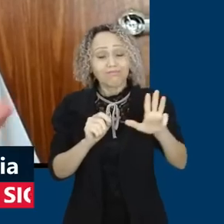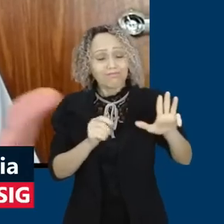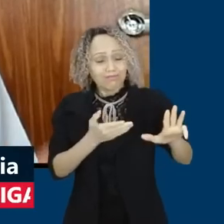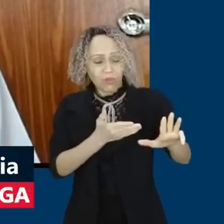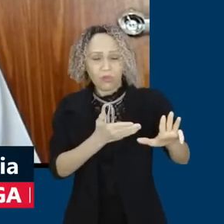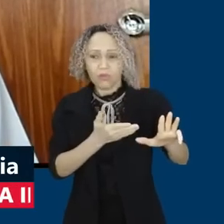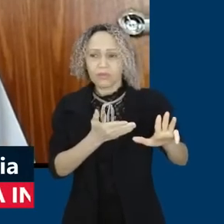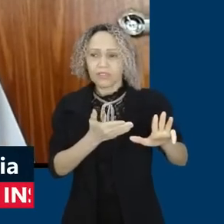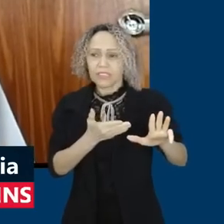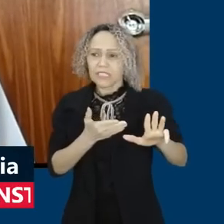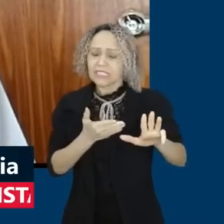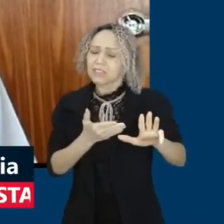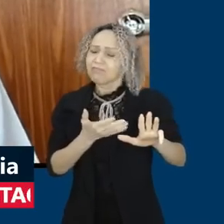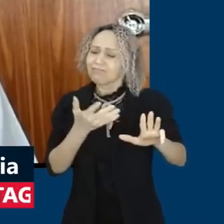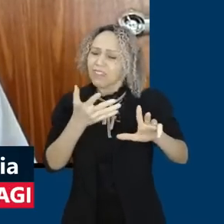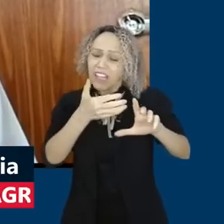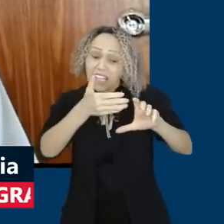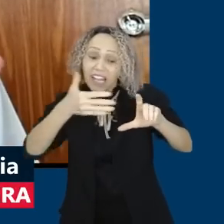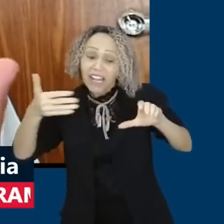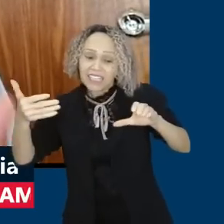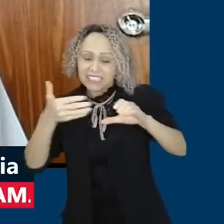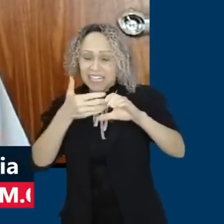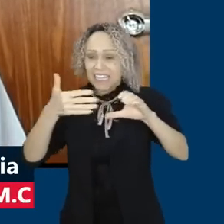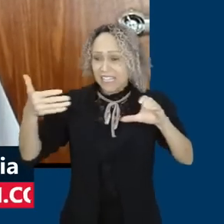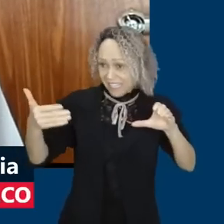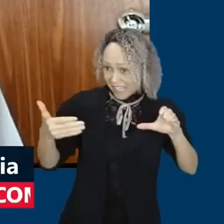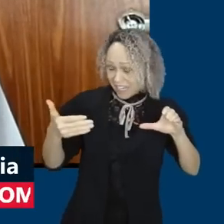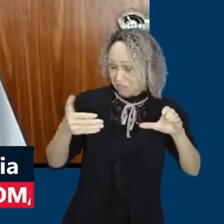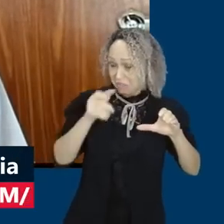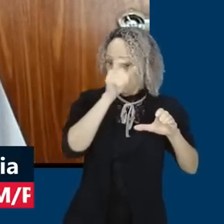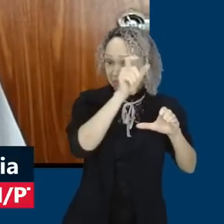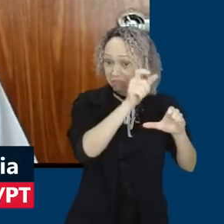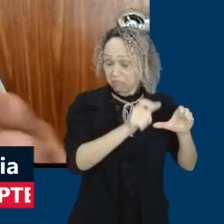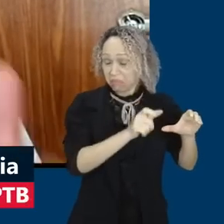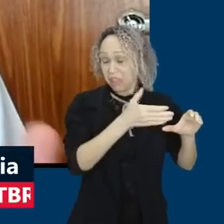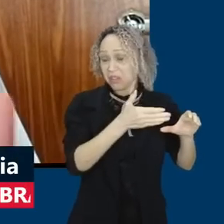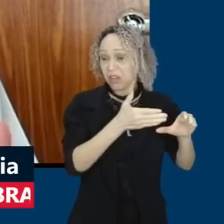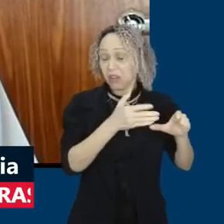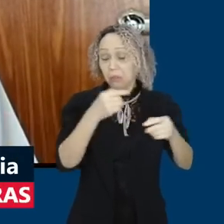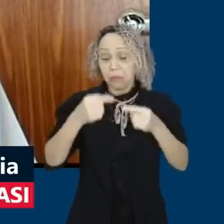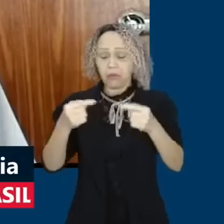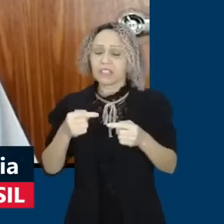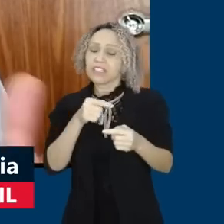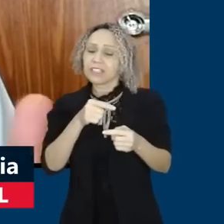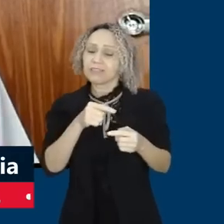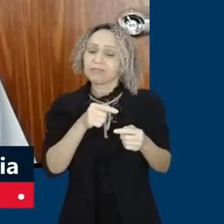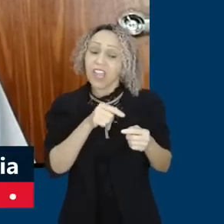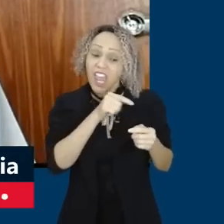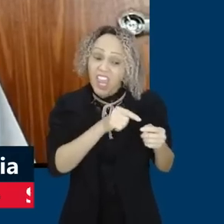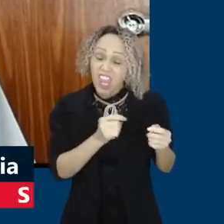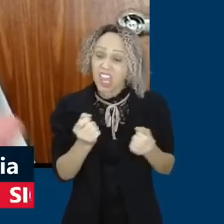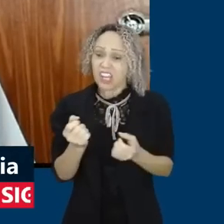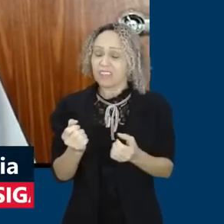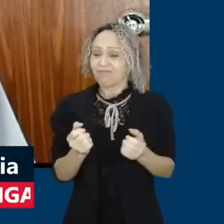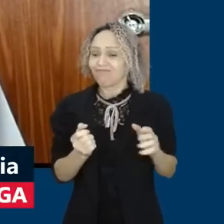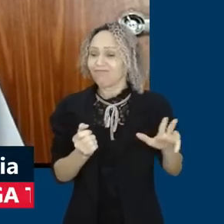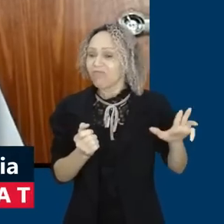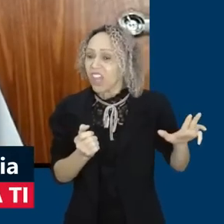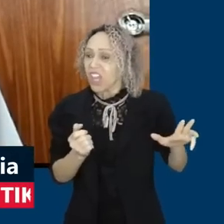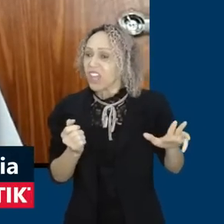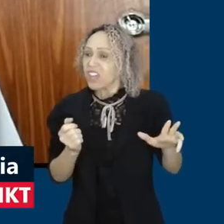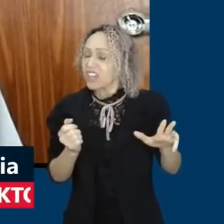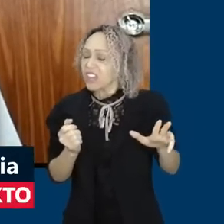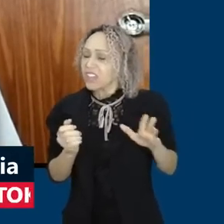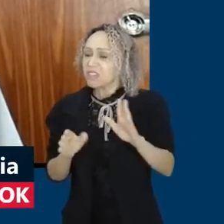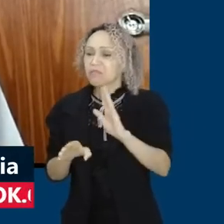pessoais, políticas do presidente Lula, o respaldo popular que ele tem, essa frente ampla que ele construiu e que foi determinante